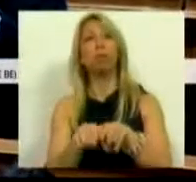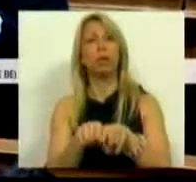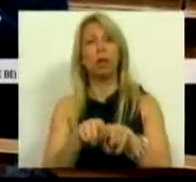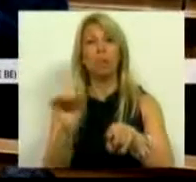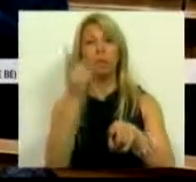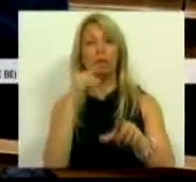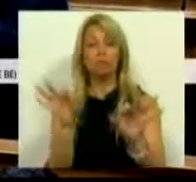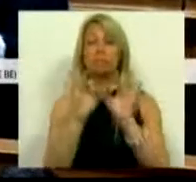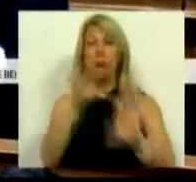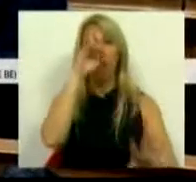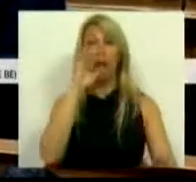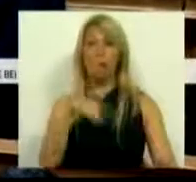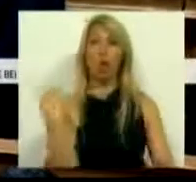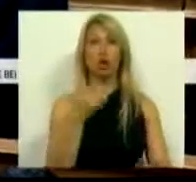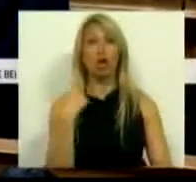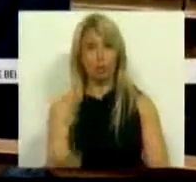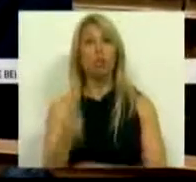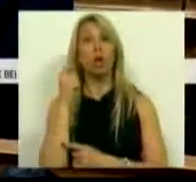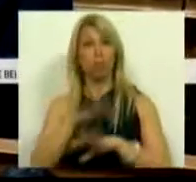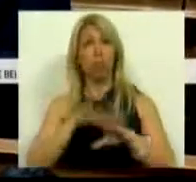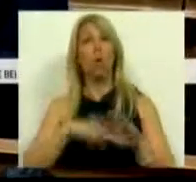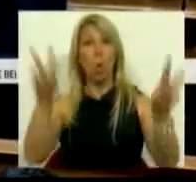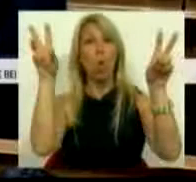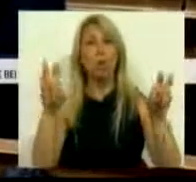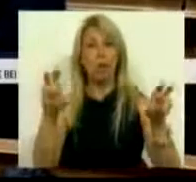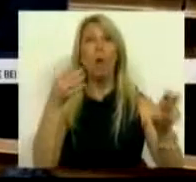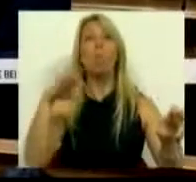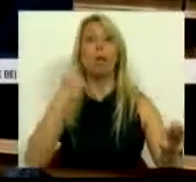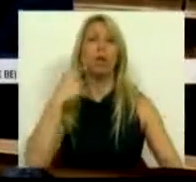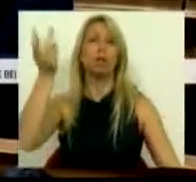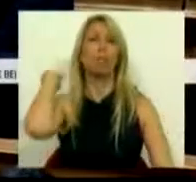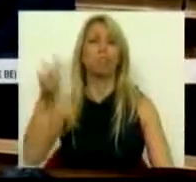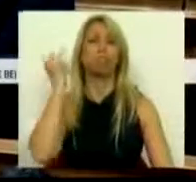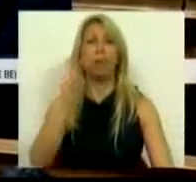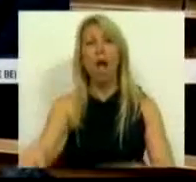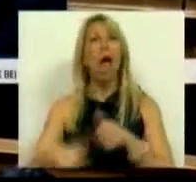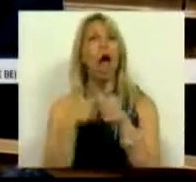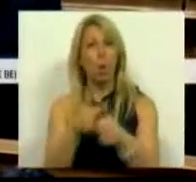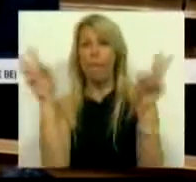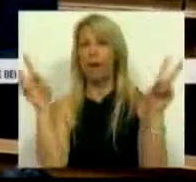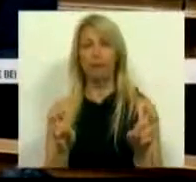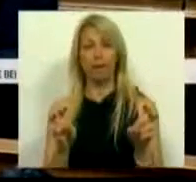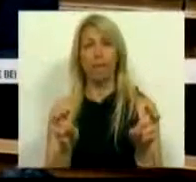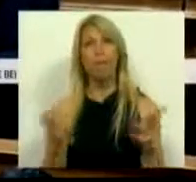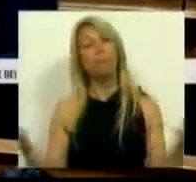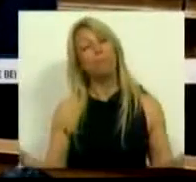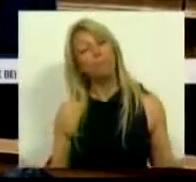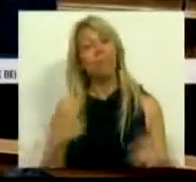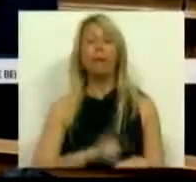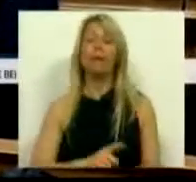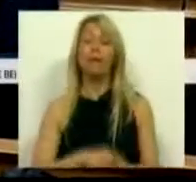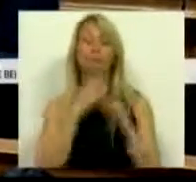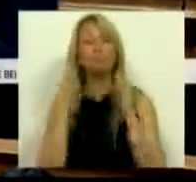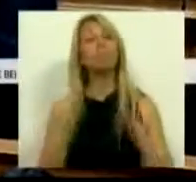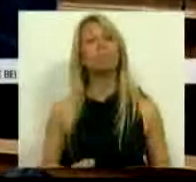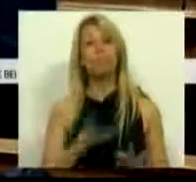próprios pescadores, por se tratar de um tema que o PS há muitos anos vem acompanhado. É, pois, chegado o momento